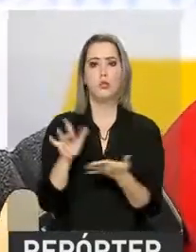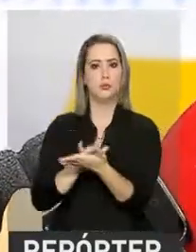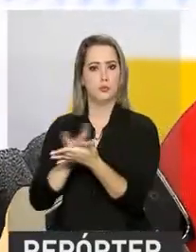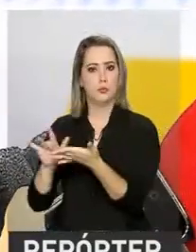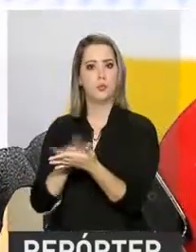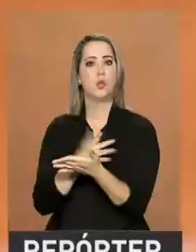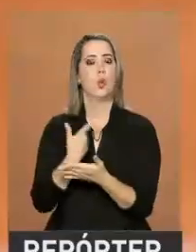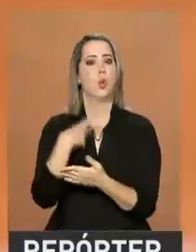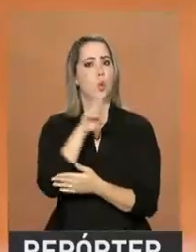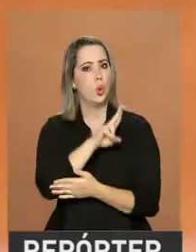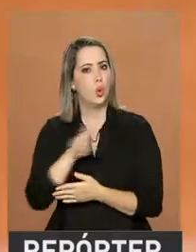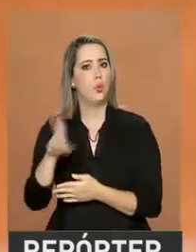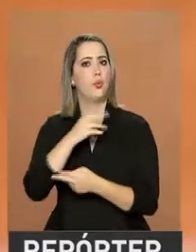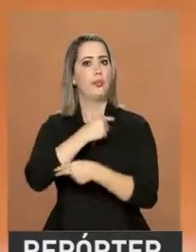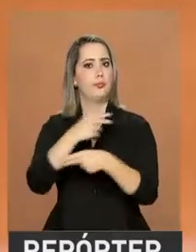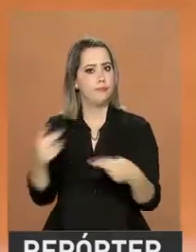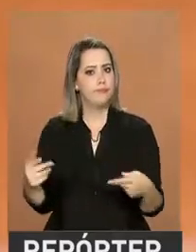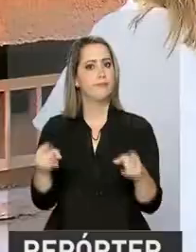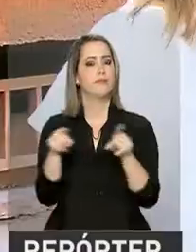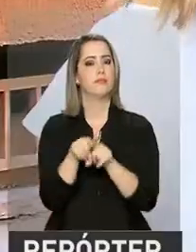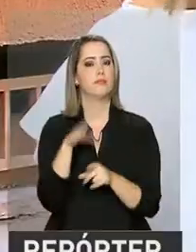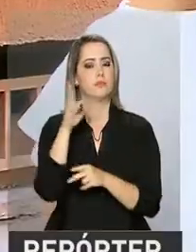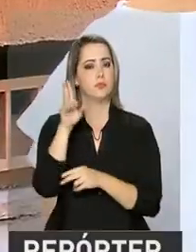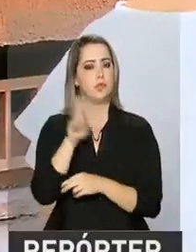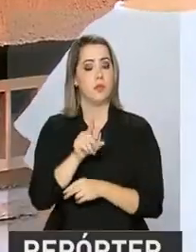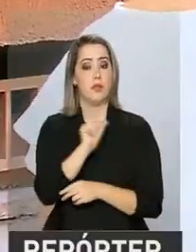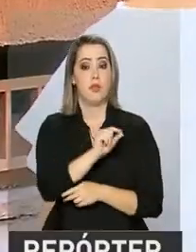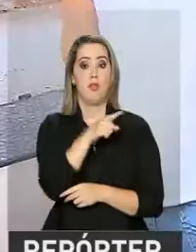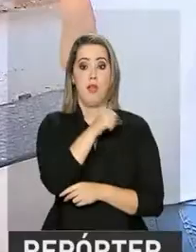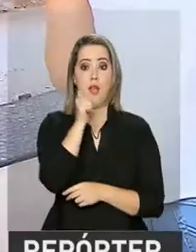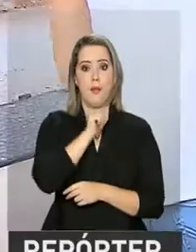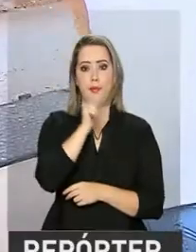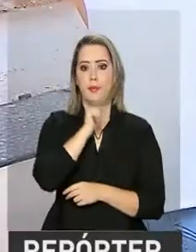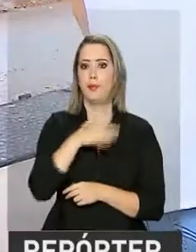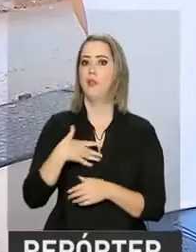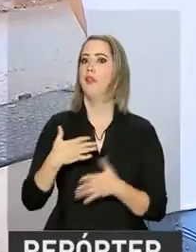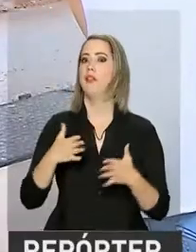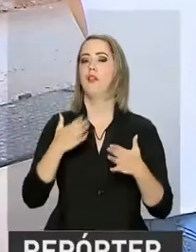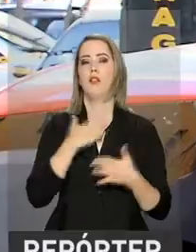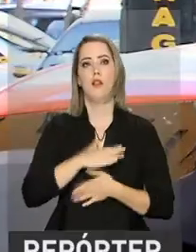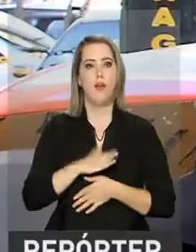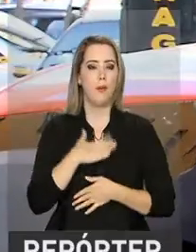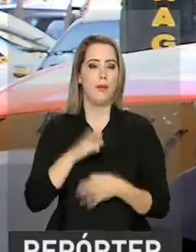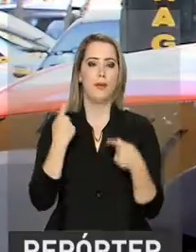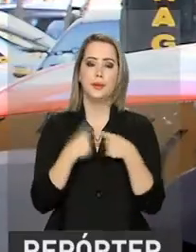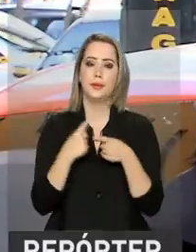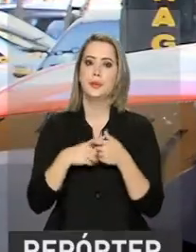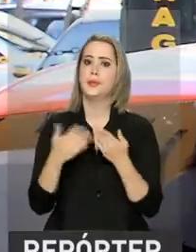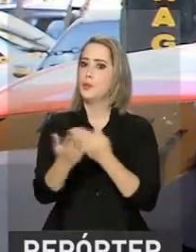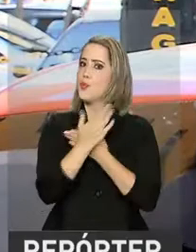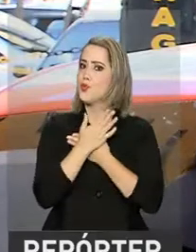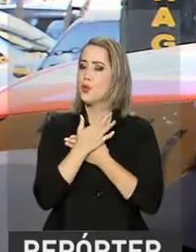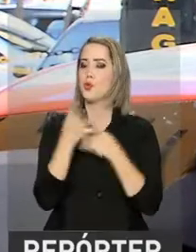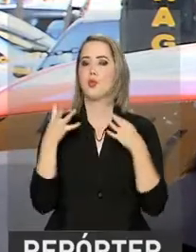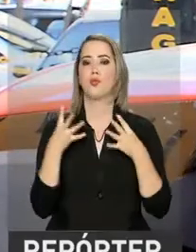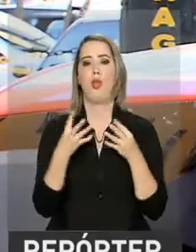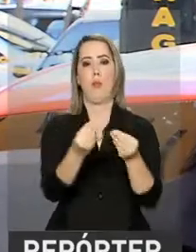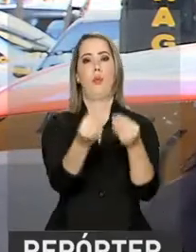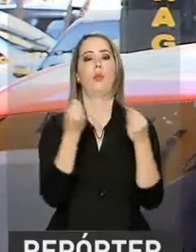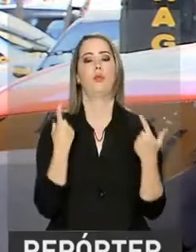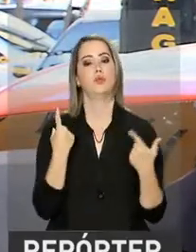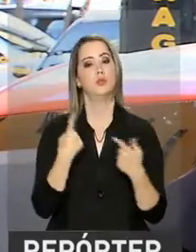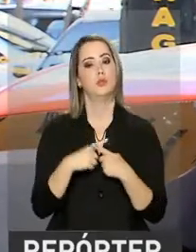na sua carteira de motorista ao saber da novidade lane da locadora de veículos ficou bem aliviada mas nos ajudar demais essa